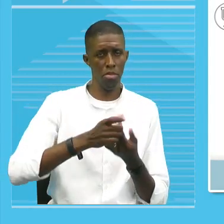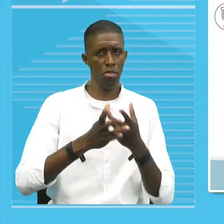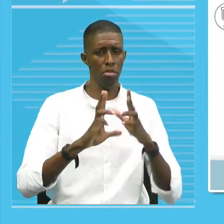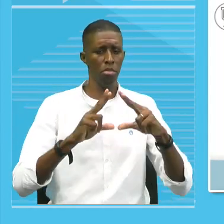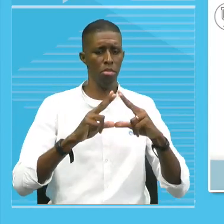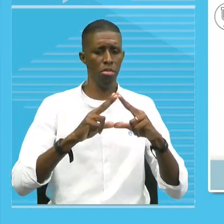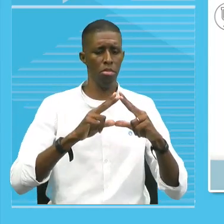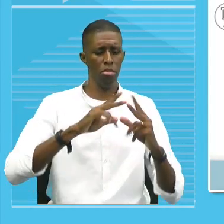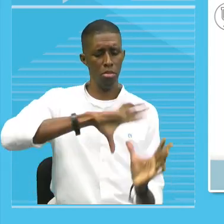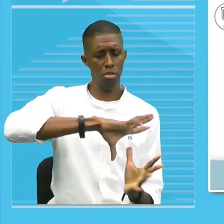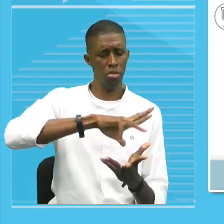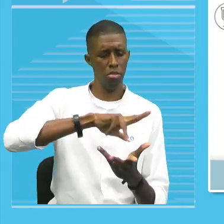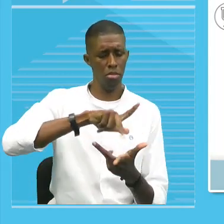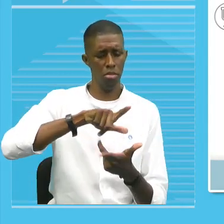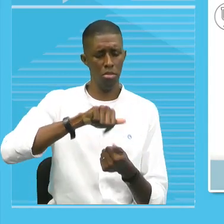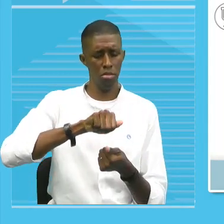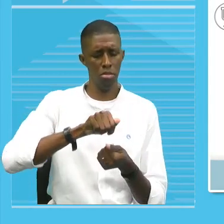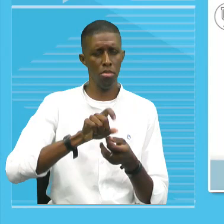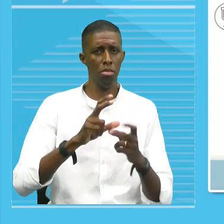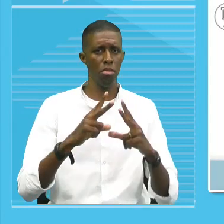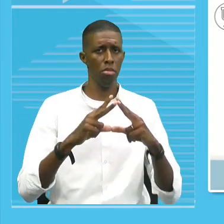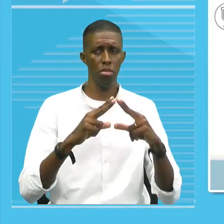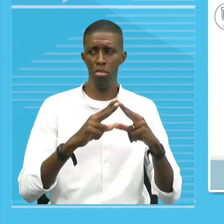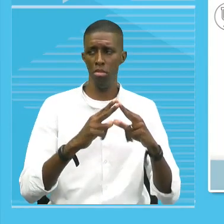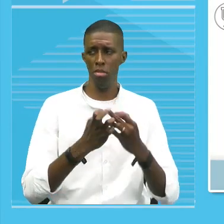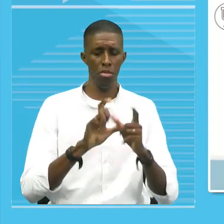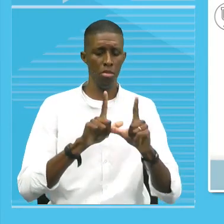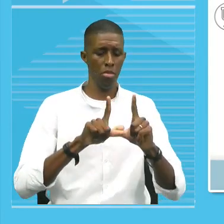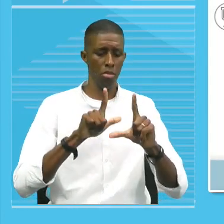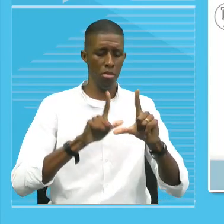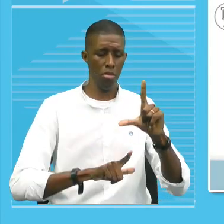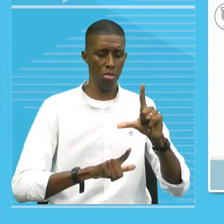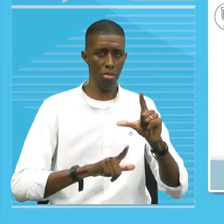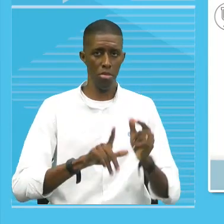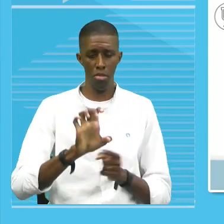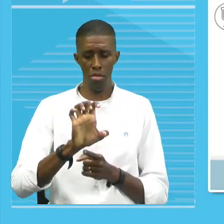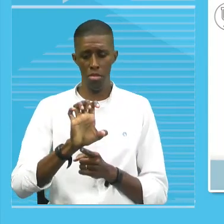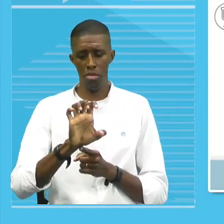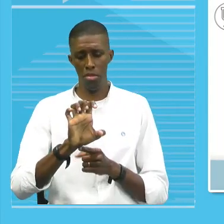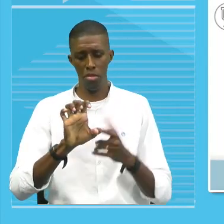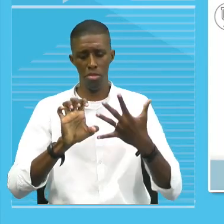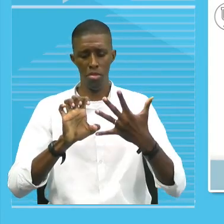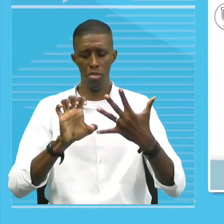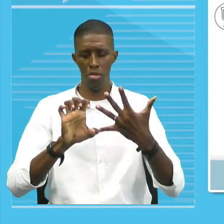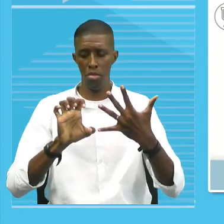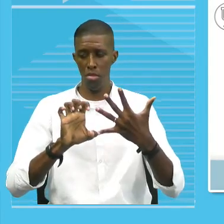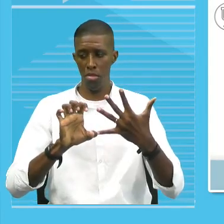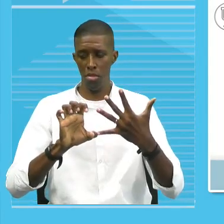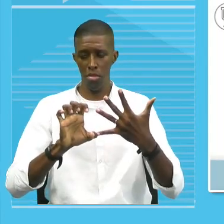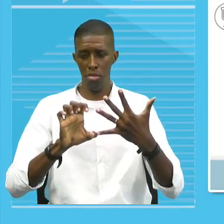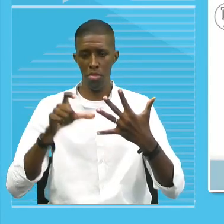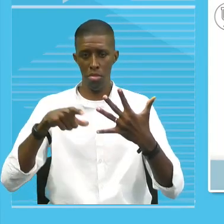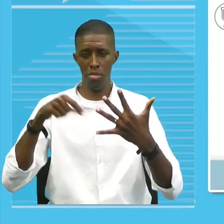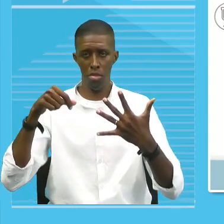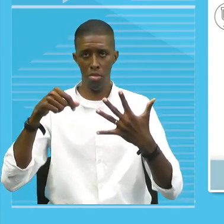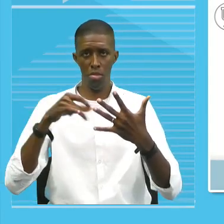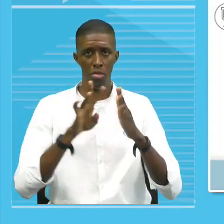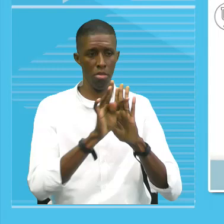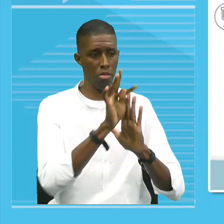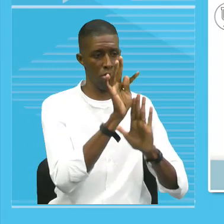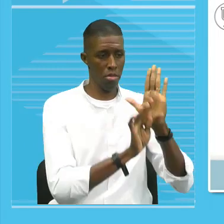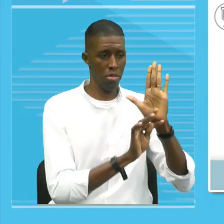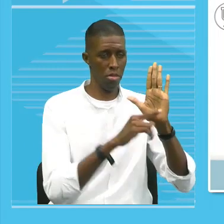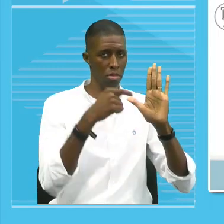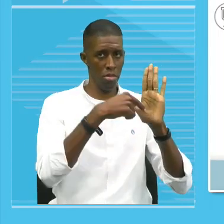reciclagem então se eu escolho a letra e o texto tem que falar disso né sobre